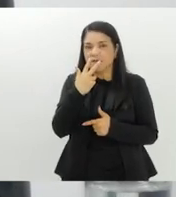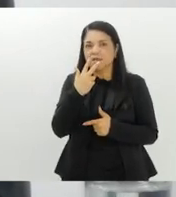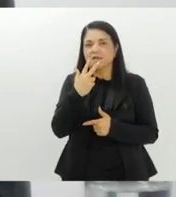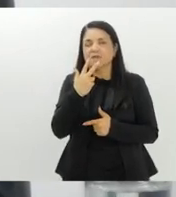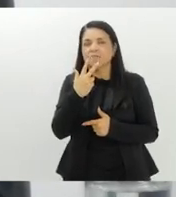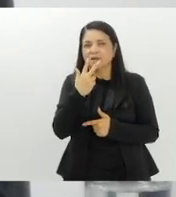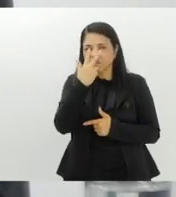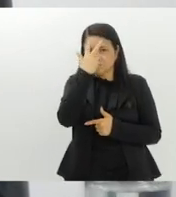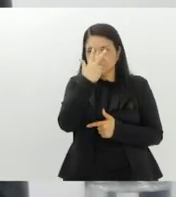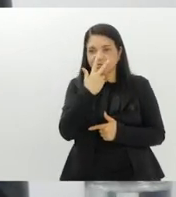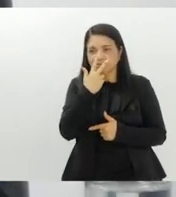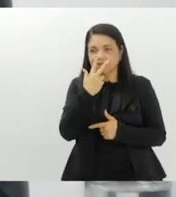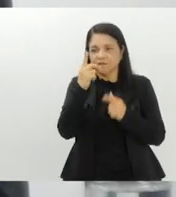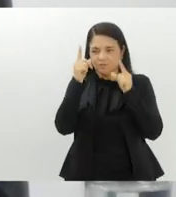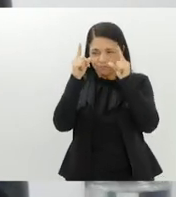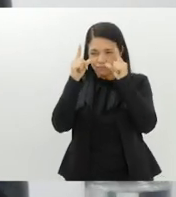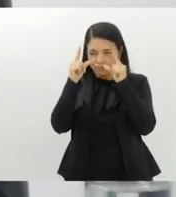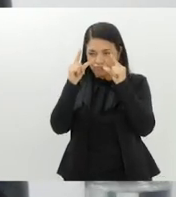monocular também.